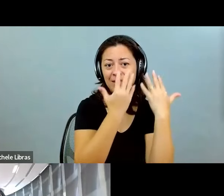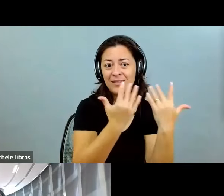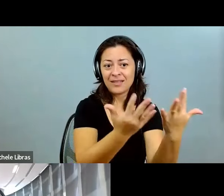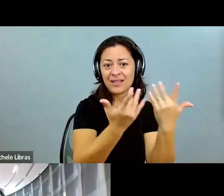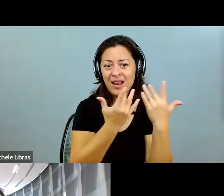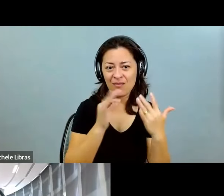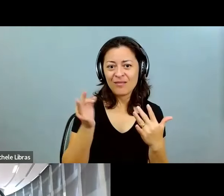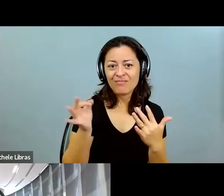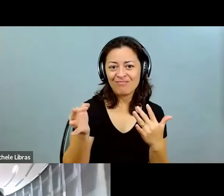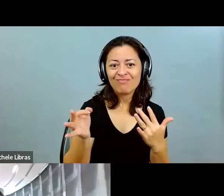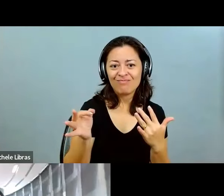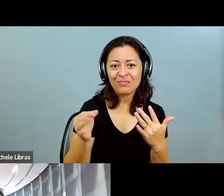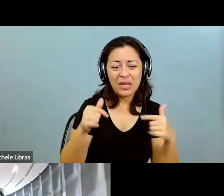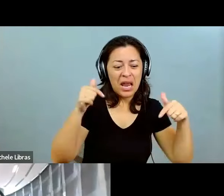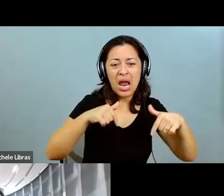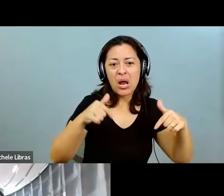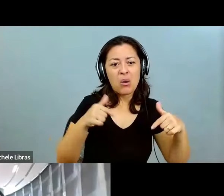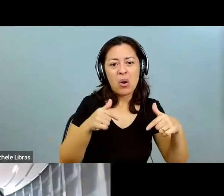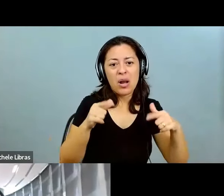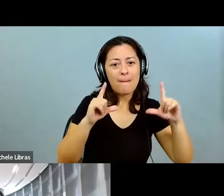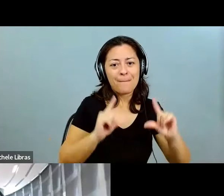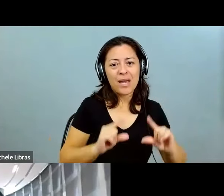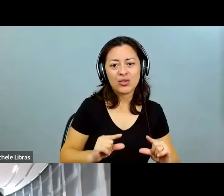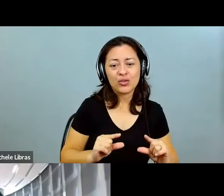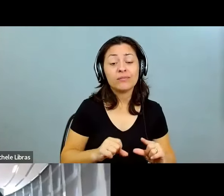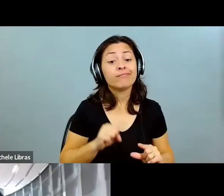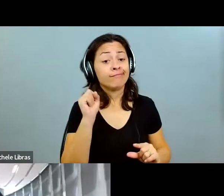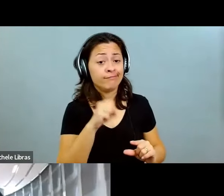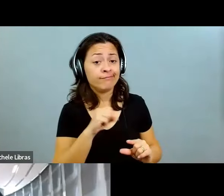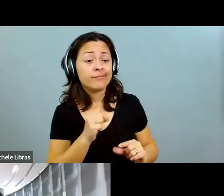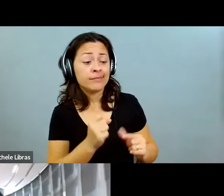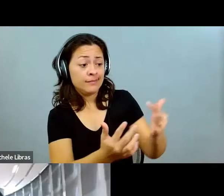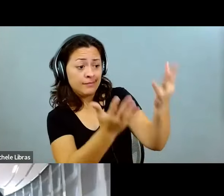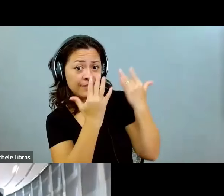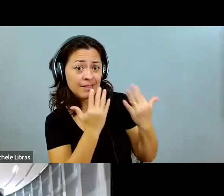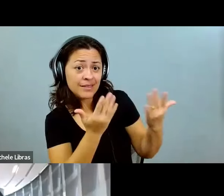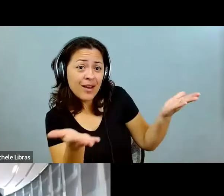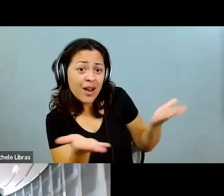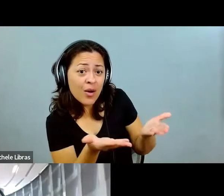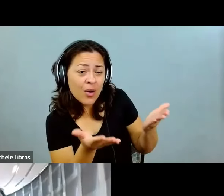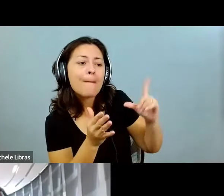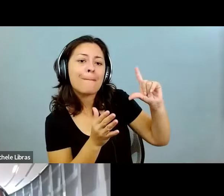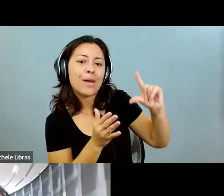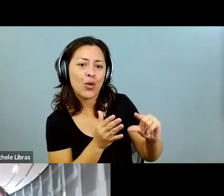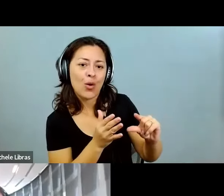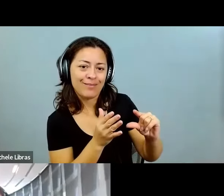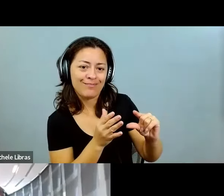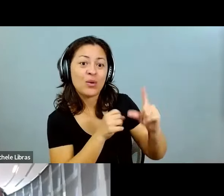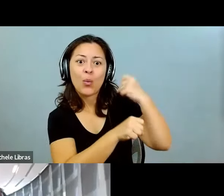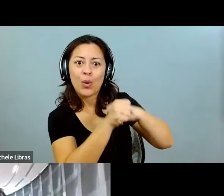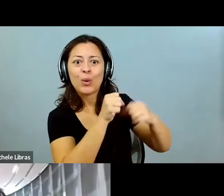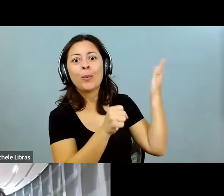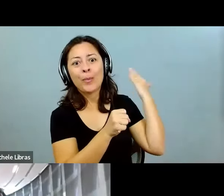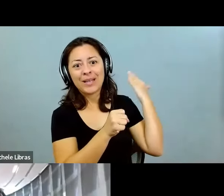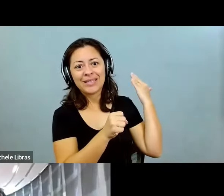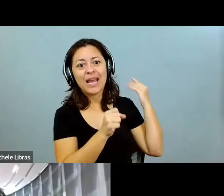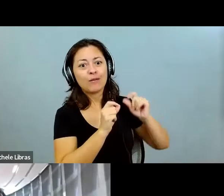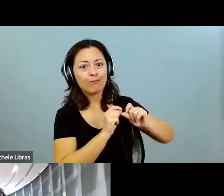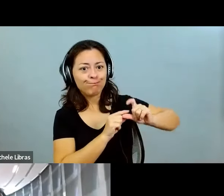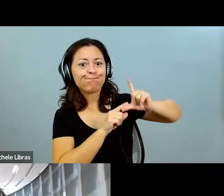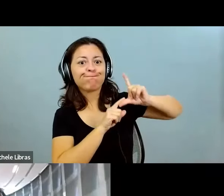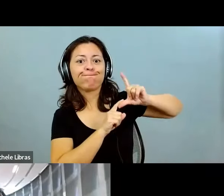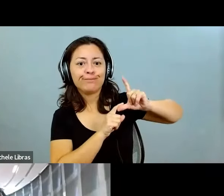baixo né É então o estoque de passagem da da safra atual eh vai ser muito menor do que o ano passado vai ser vai ser menor então por isso